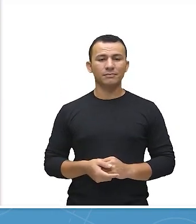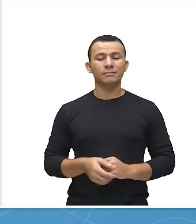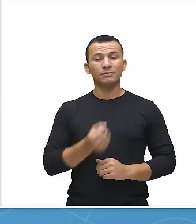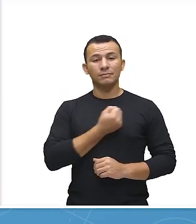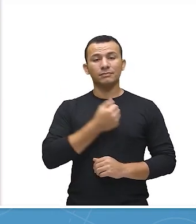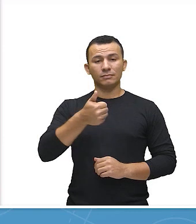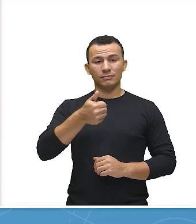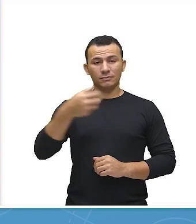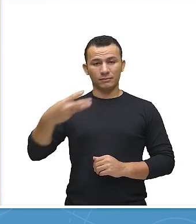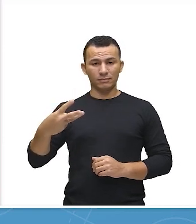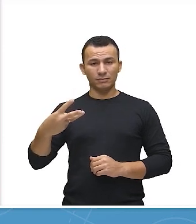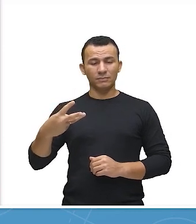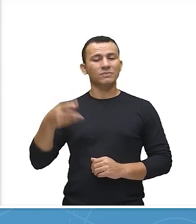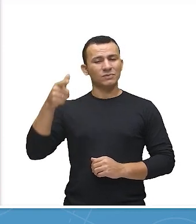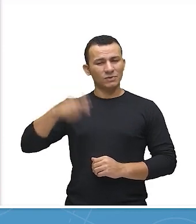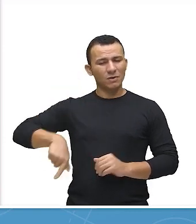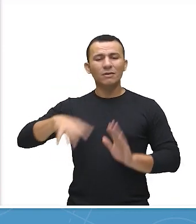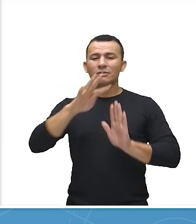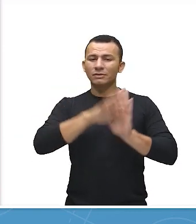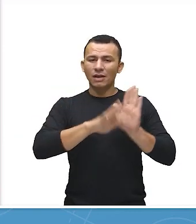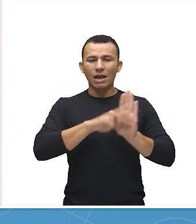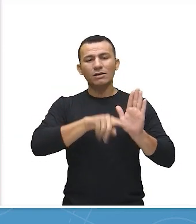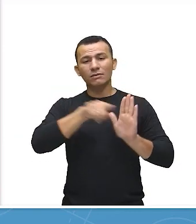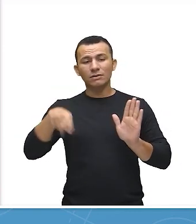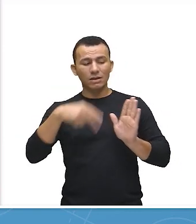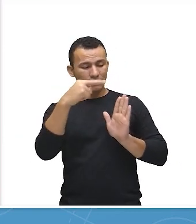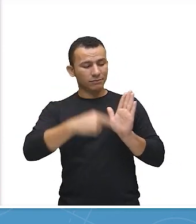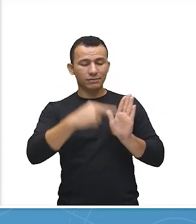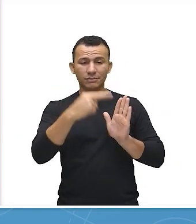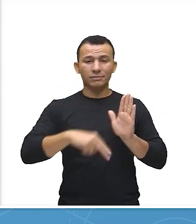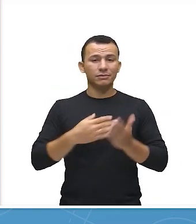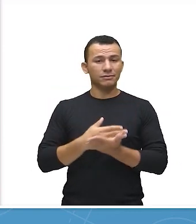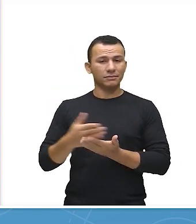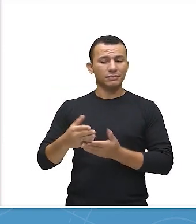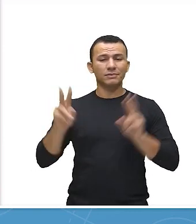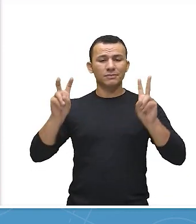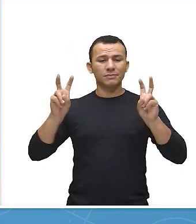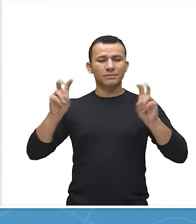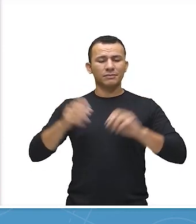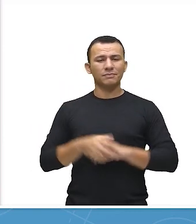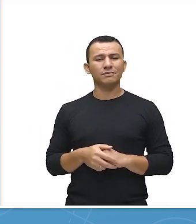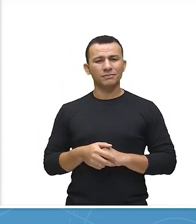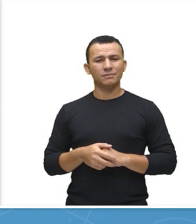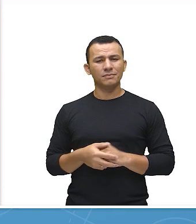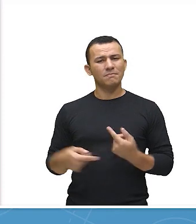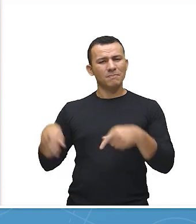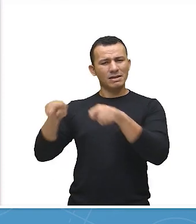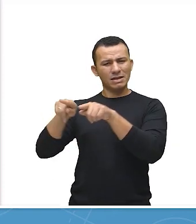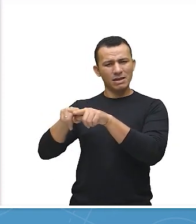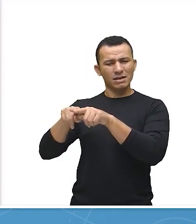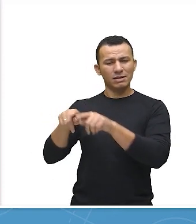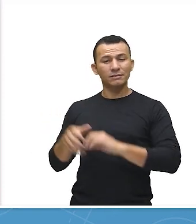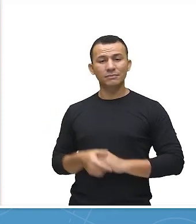nem com a Ave Maria, ok? Então, aqui no nosso comentário, olha, a oração do internauta